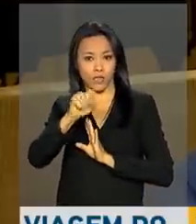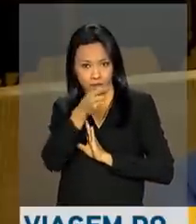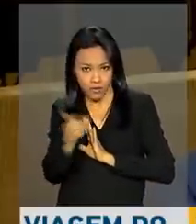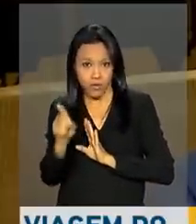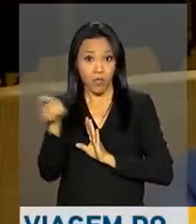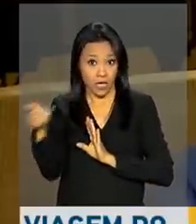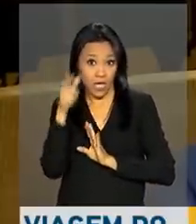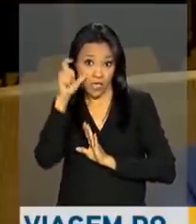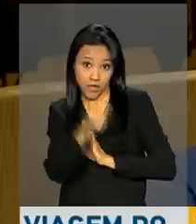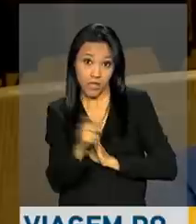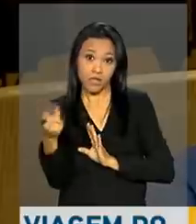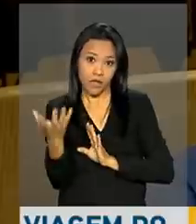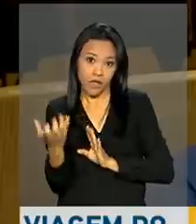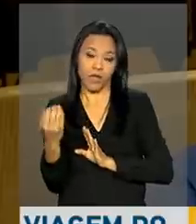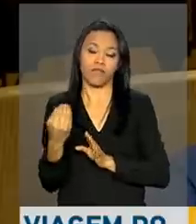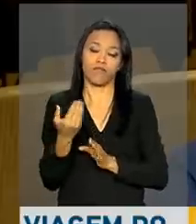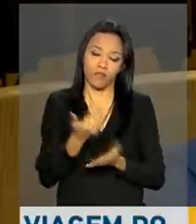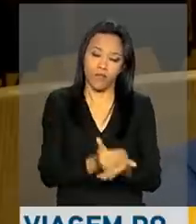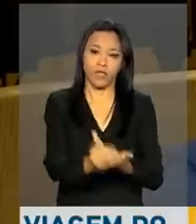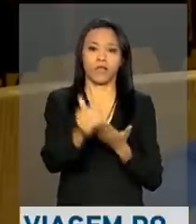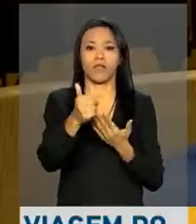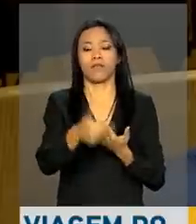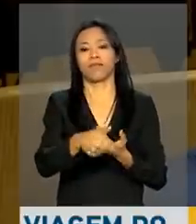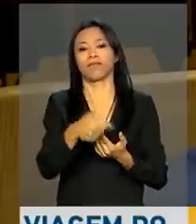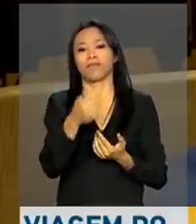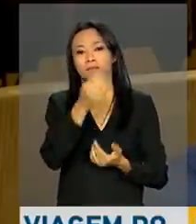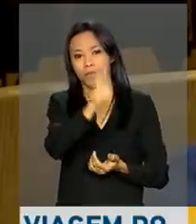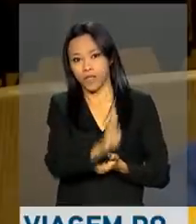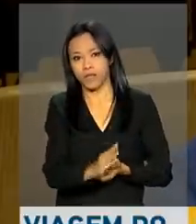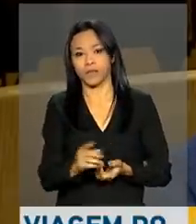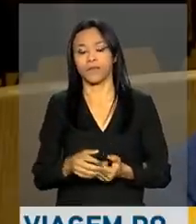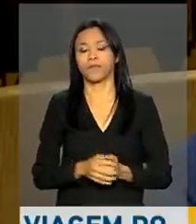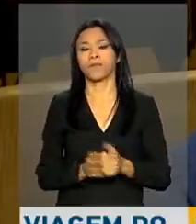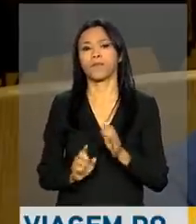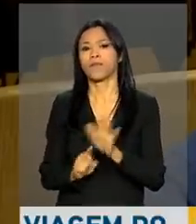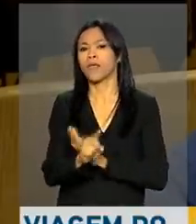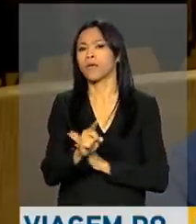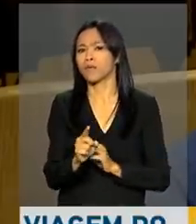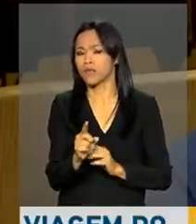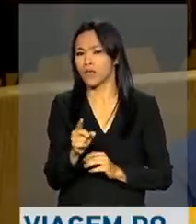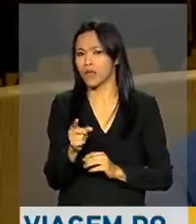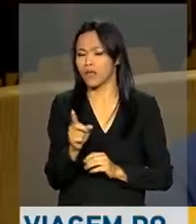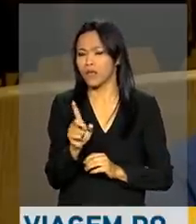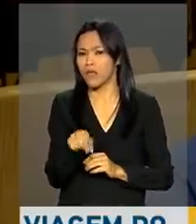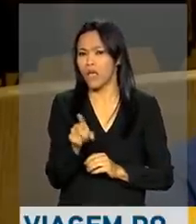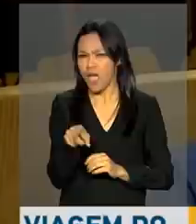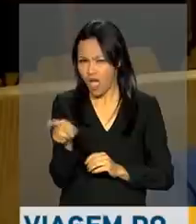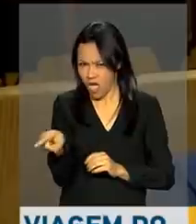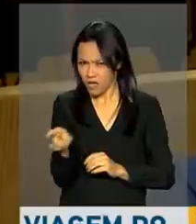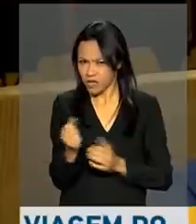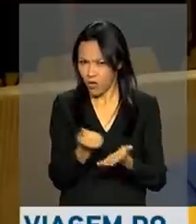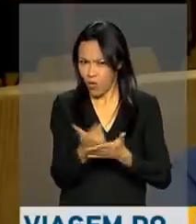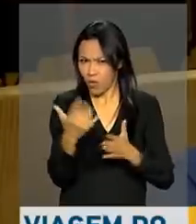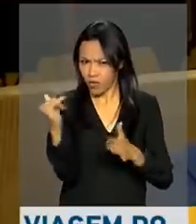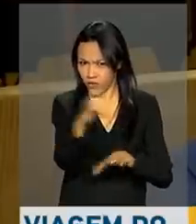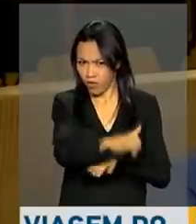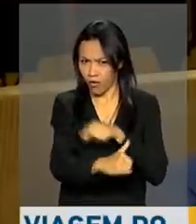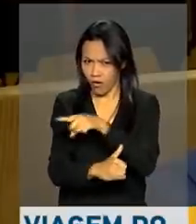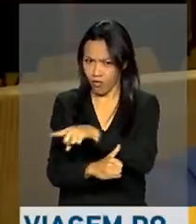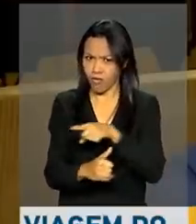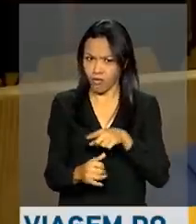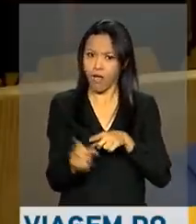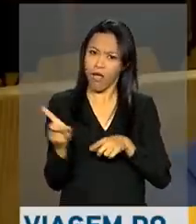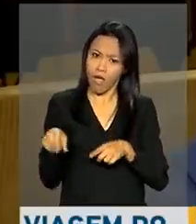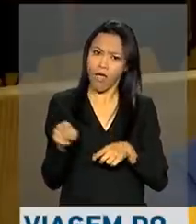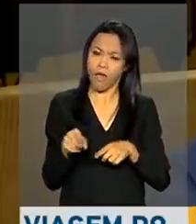esses investimentos. Então, eu acho que, melhorando... Também prevê compra de aviões da Embraer, essa empresa? Essa empresa também é uma grande